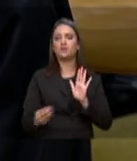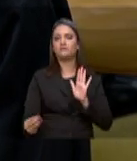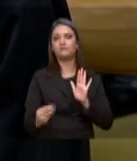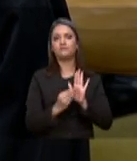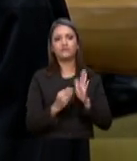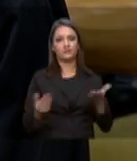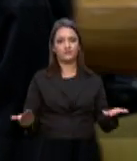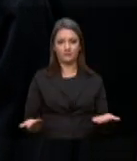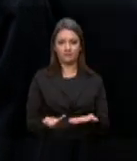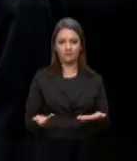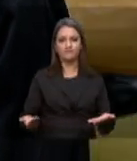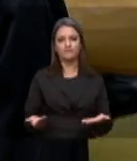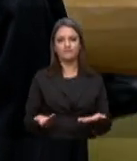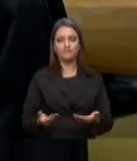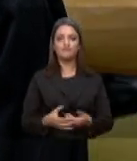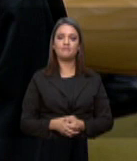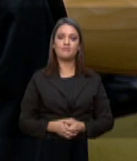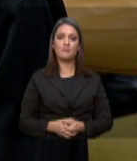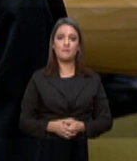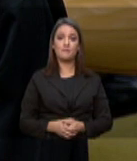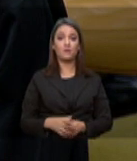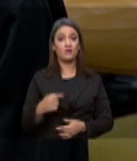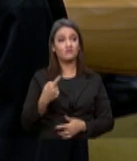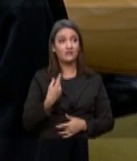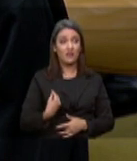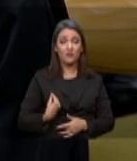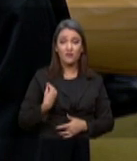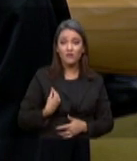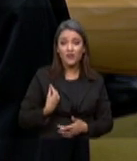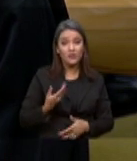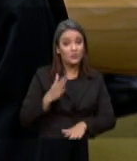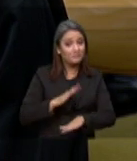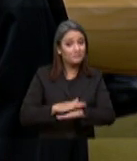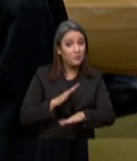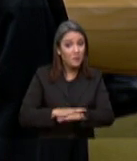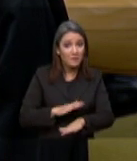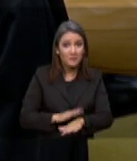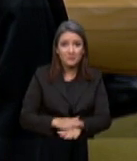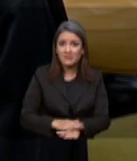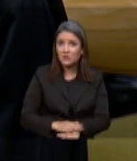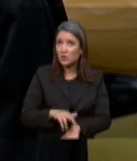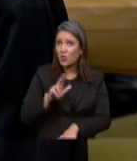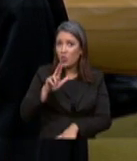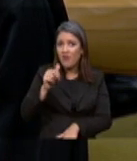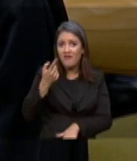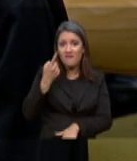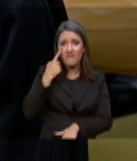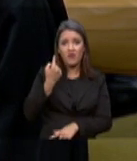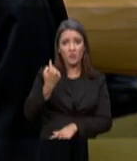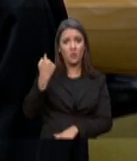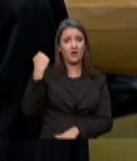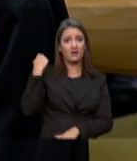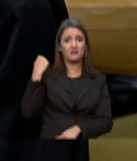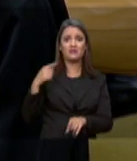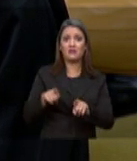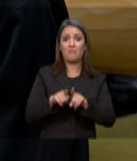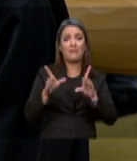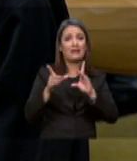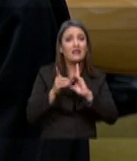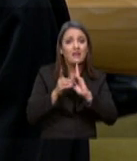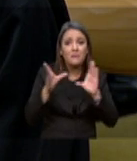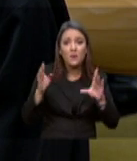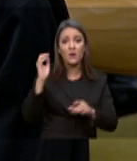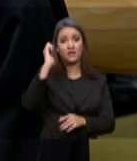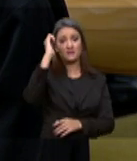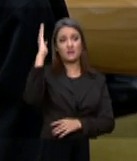pauta de hoje. Estamos vivendo uma situação inédita e sem precedentes na democracia